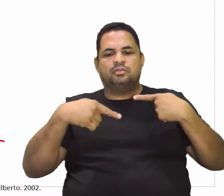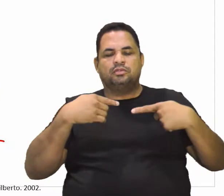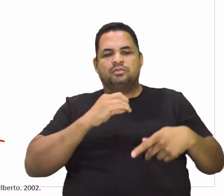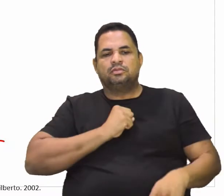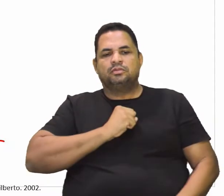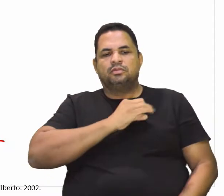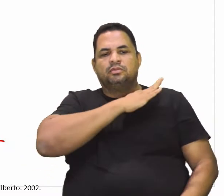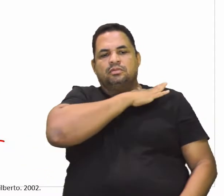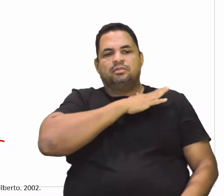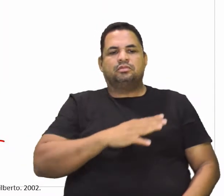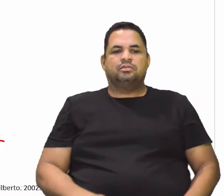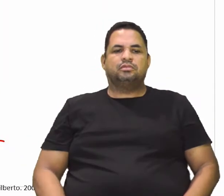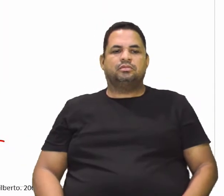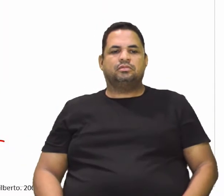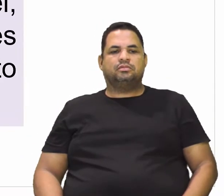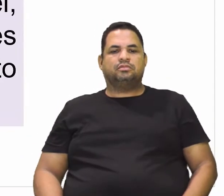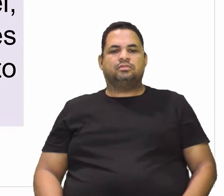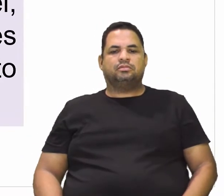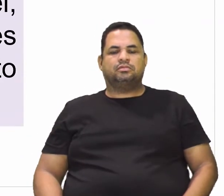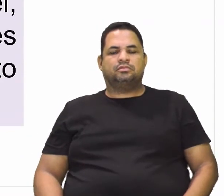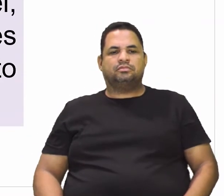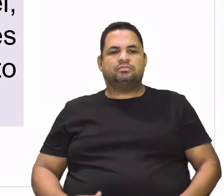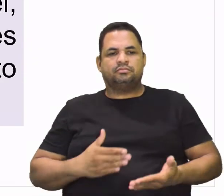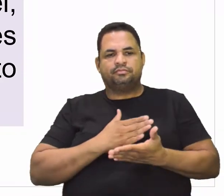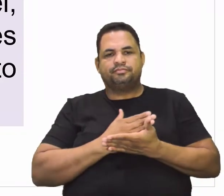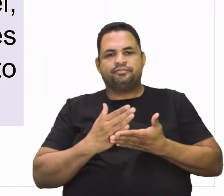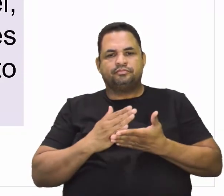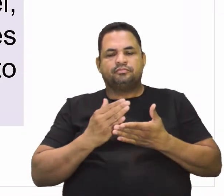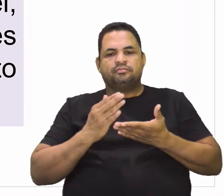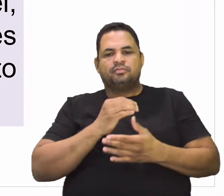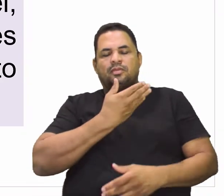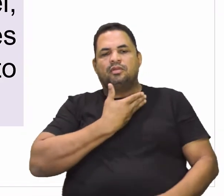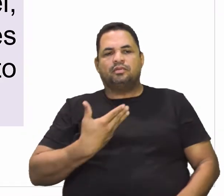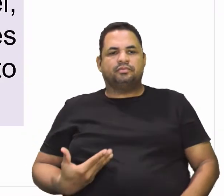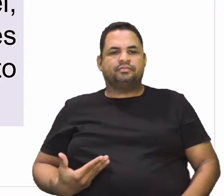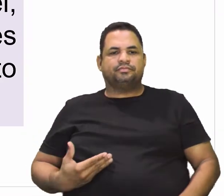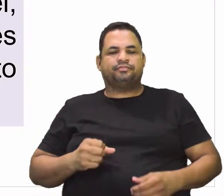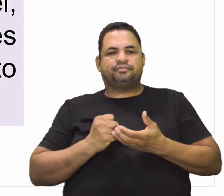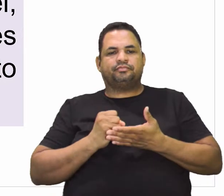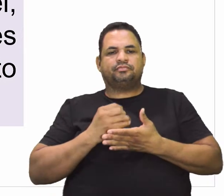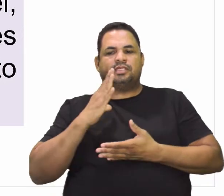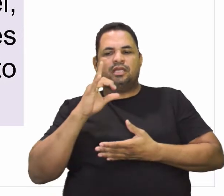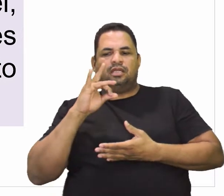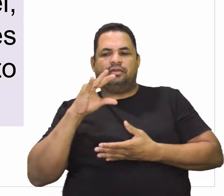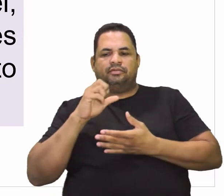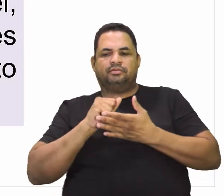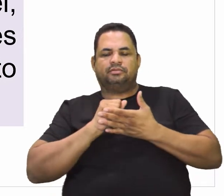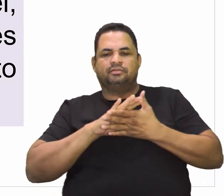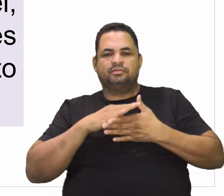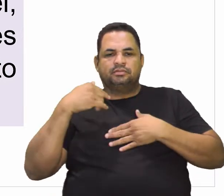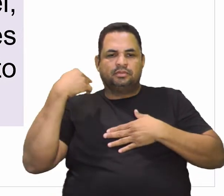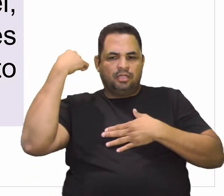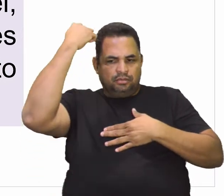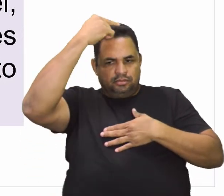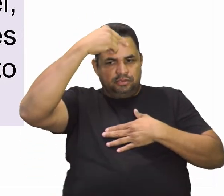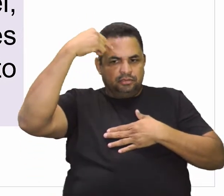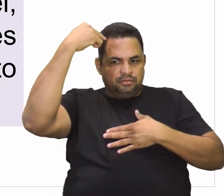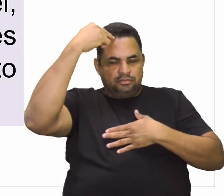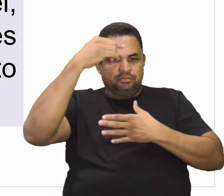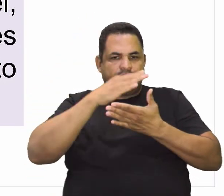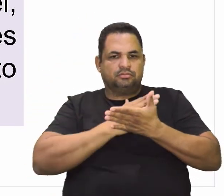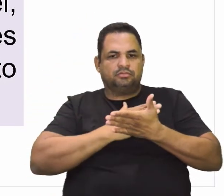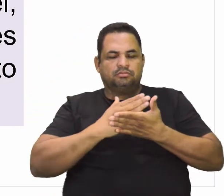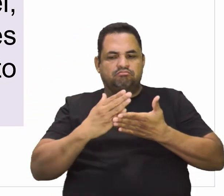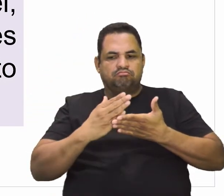militares. Eles passaram a governar. Esses califas, com a expansão islâmica em direção ao sul